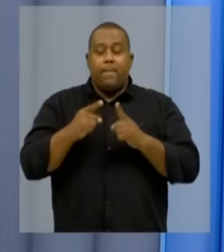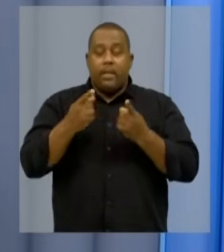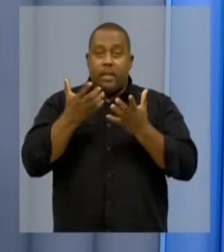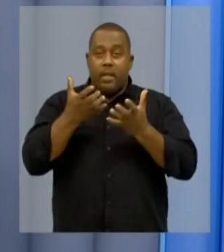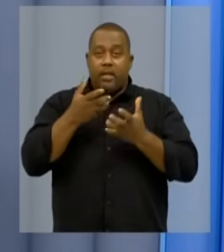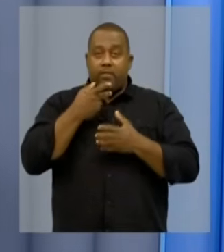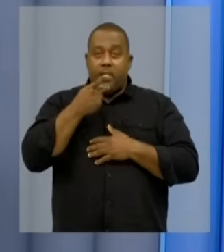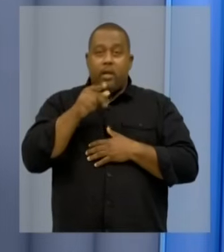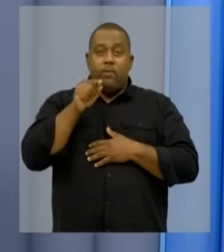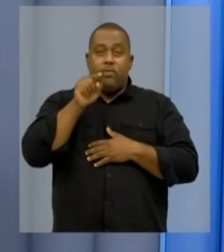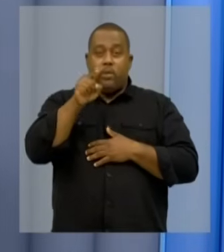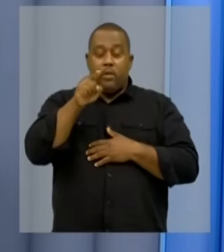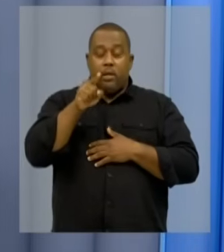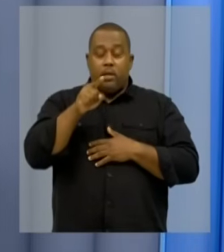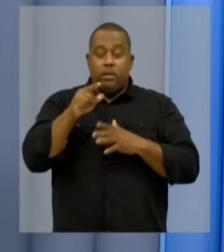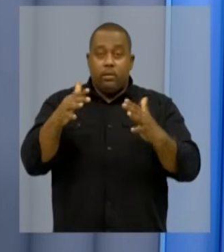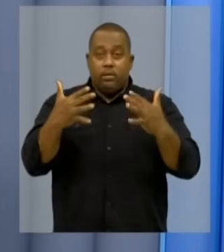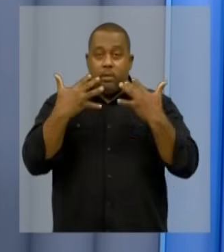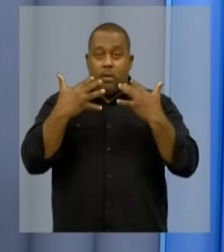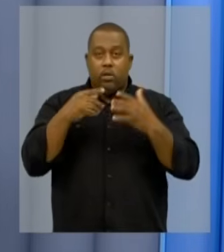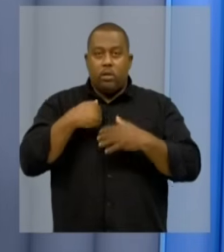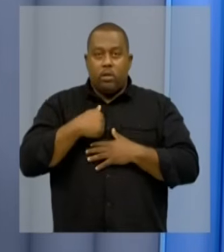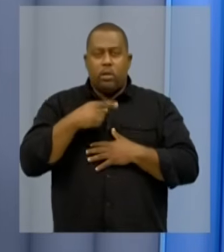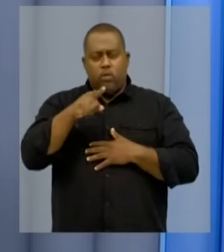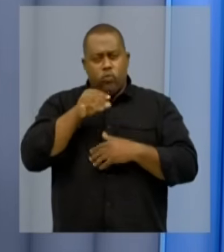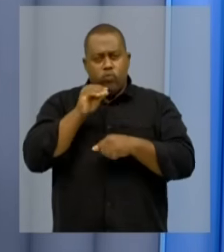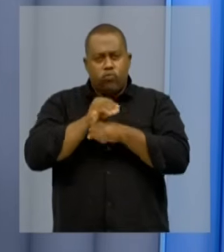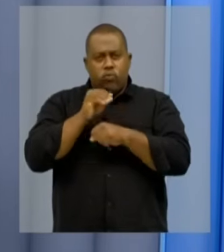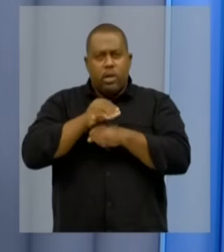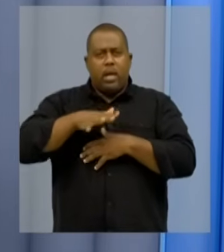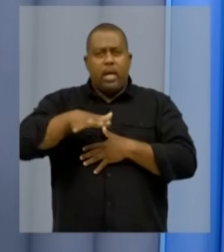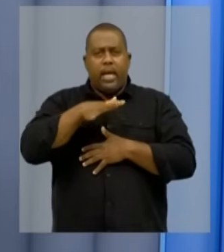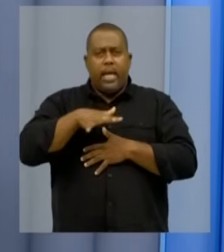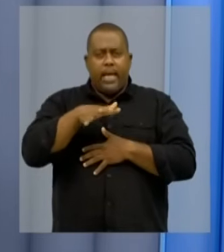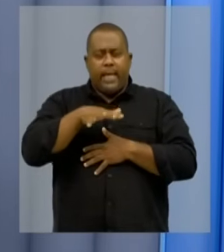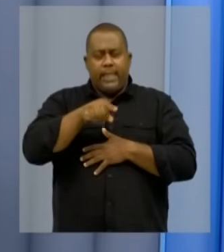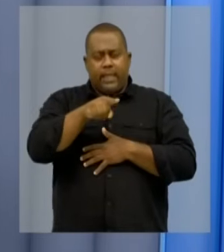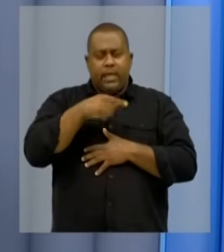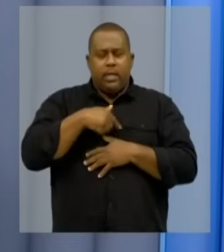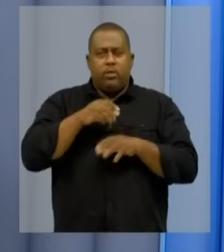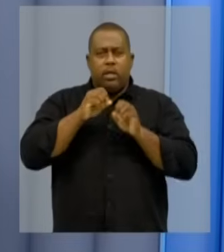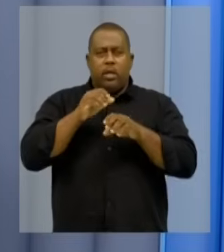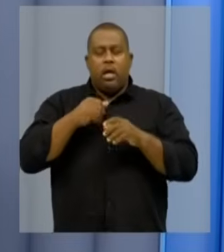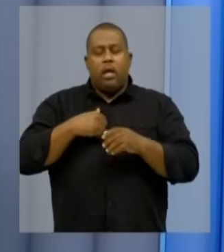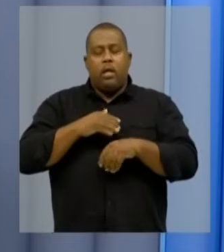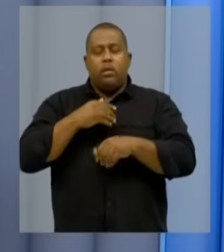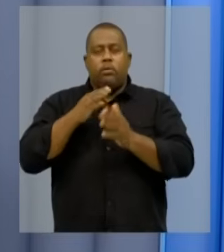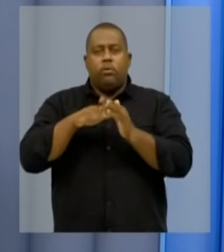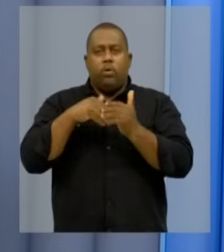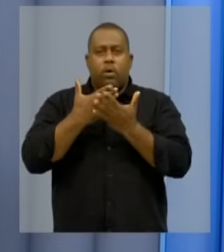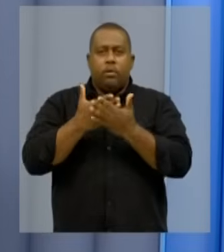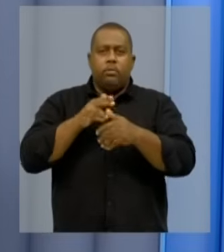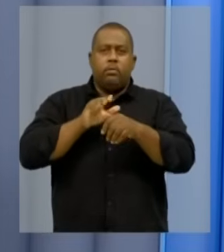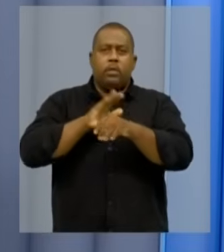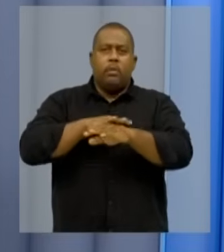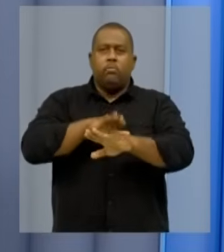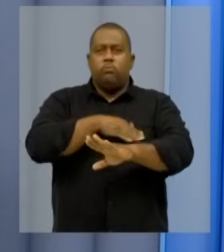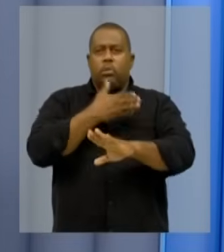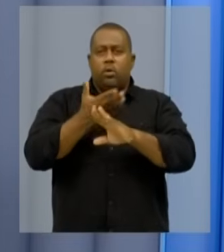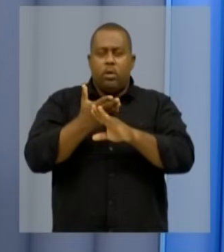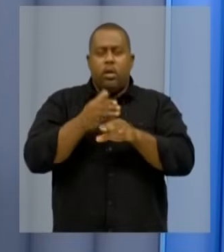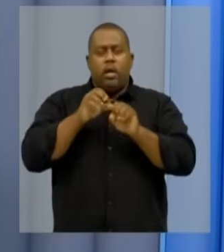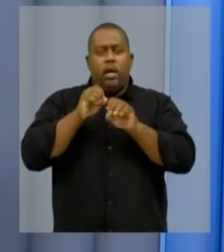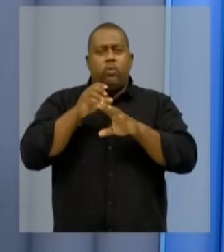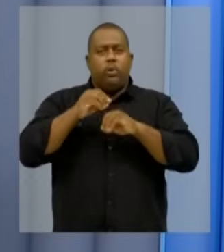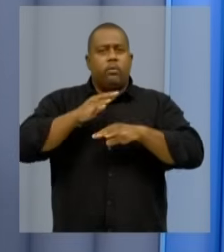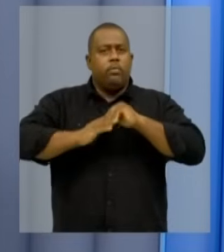a você que está me ouvindo, eu cuidarei da educação. Escola em tempo integral, escola com a educação profissional, para que você